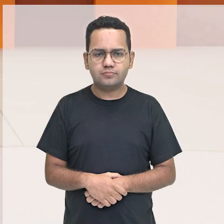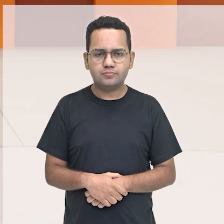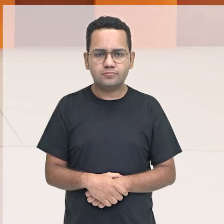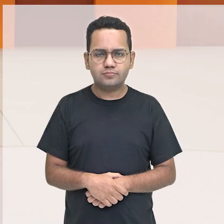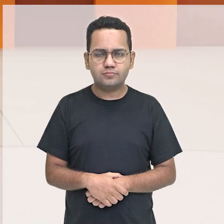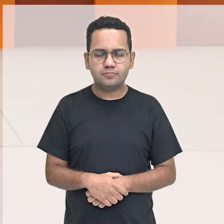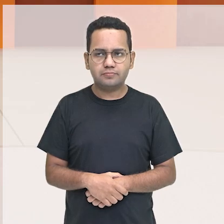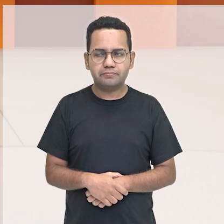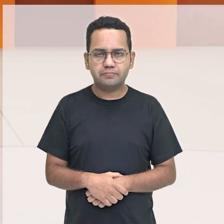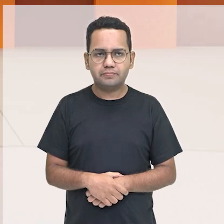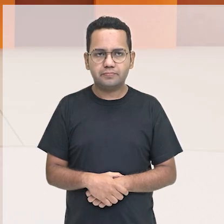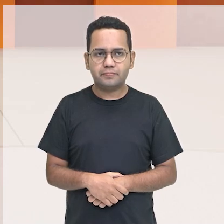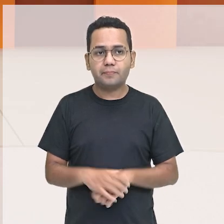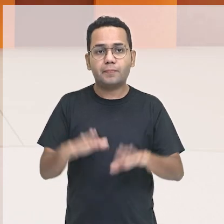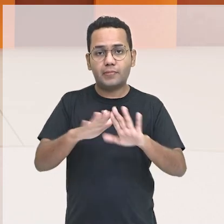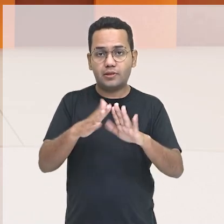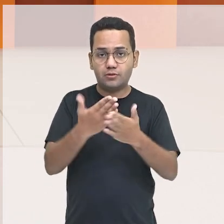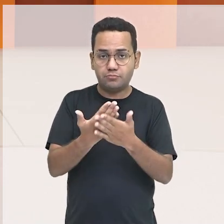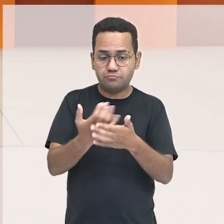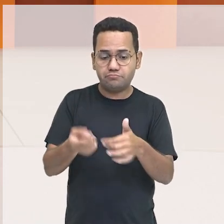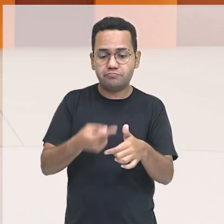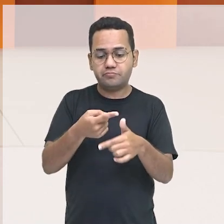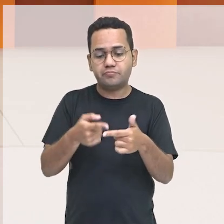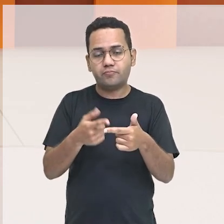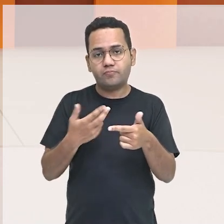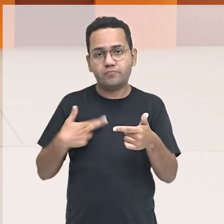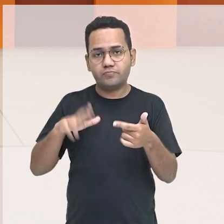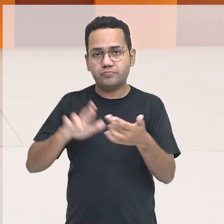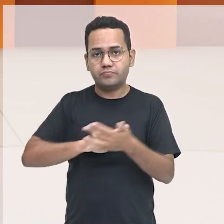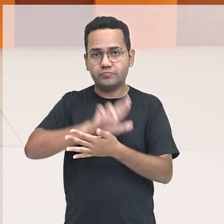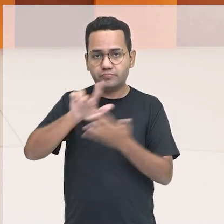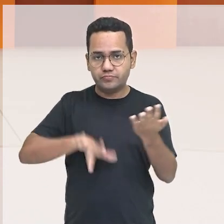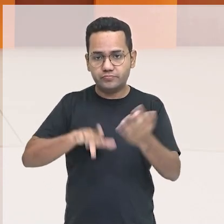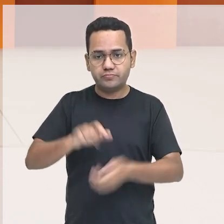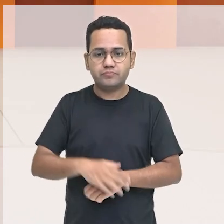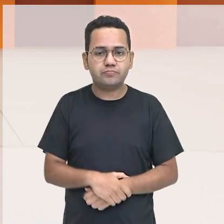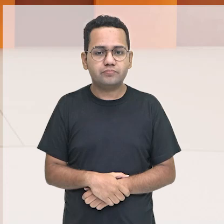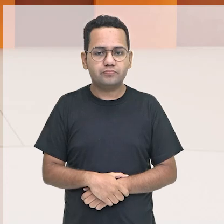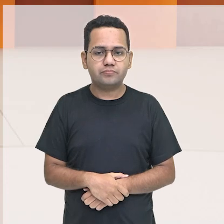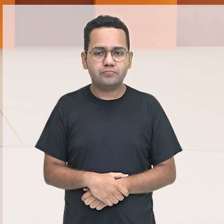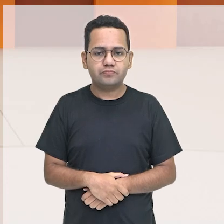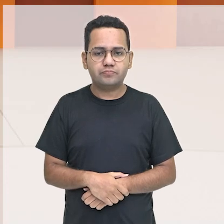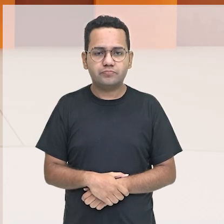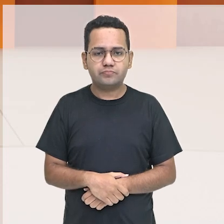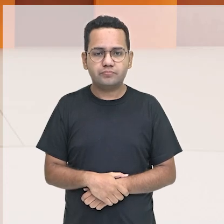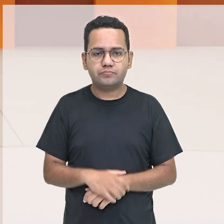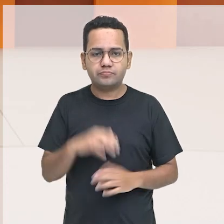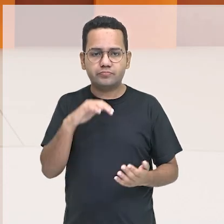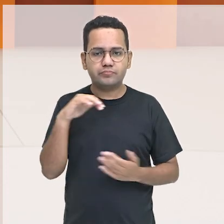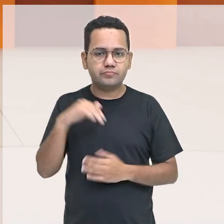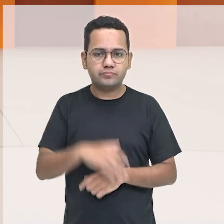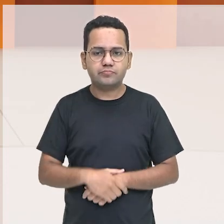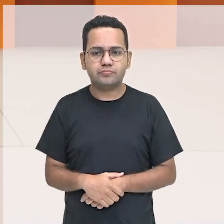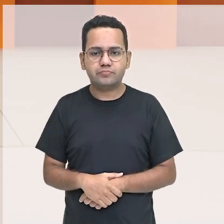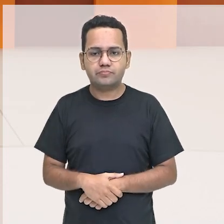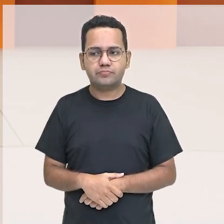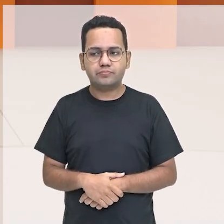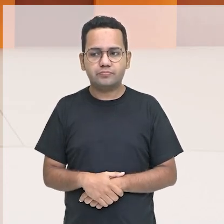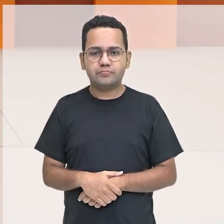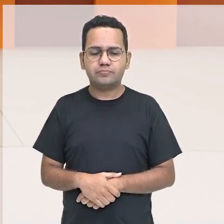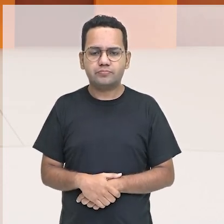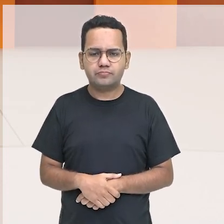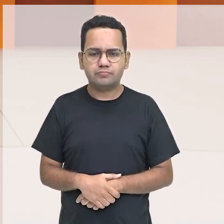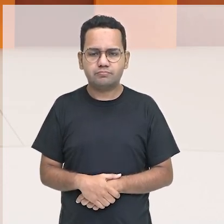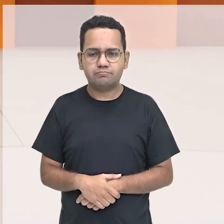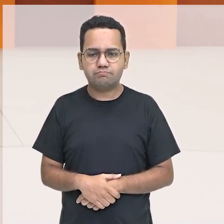a igreja, né, que também, a religião, e etc. Então vamos agora falar dos aparelhos repressivos e